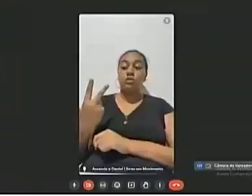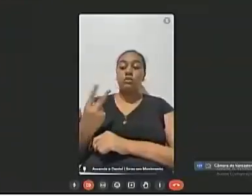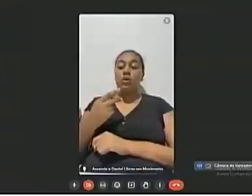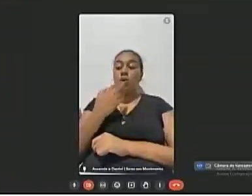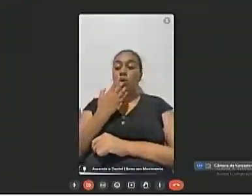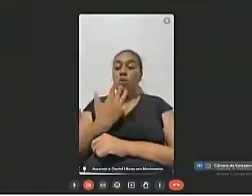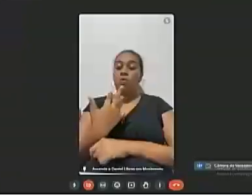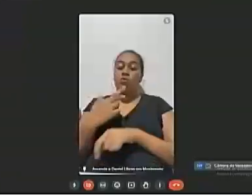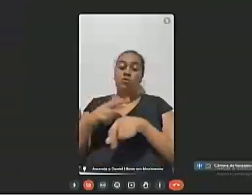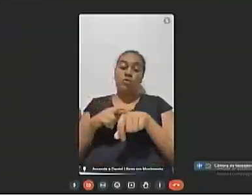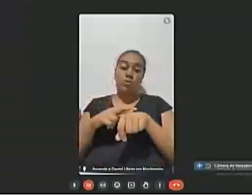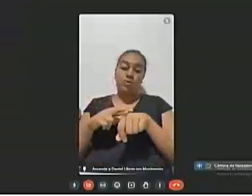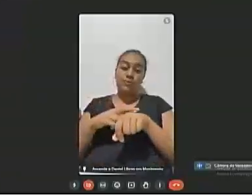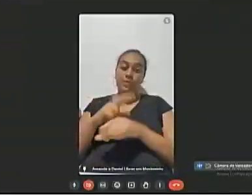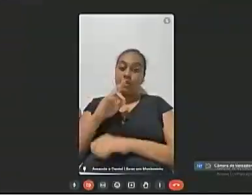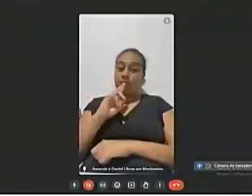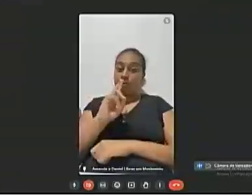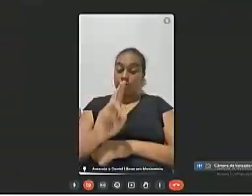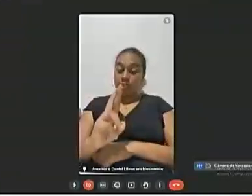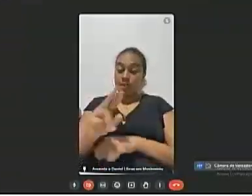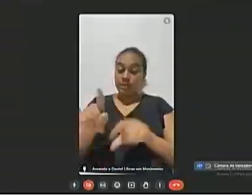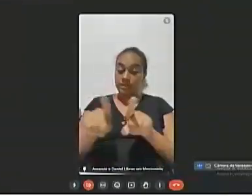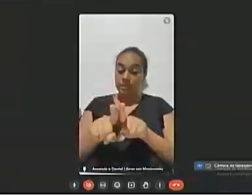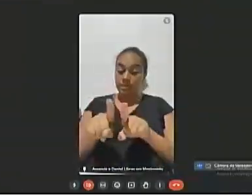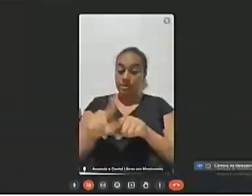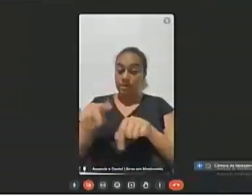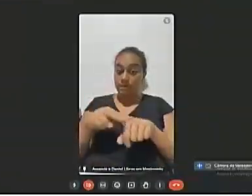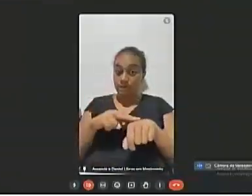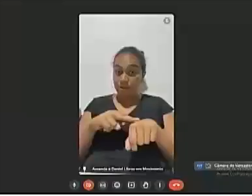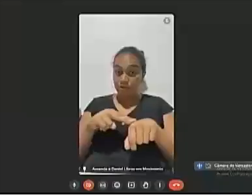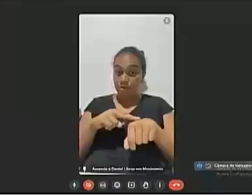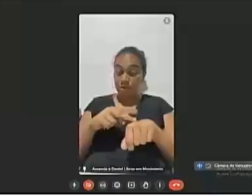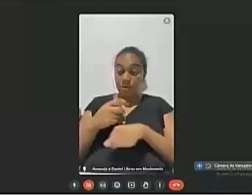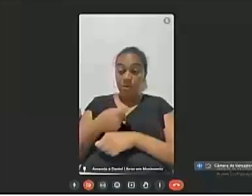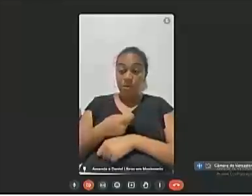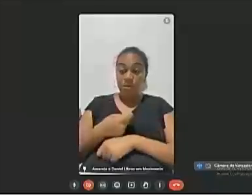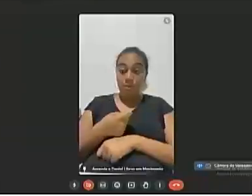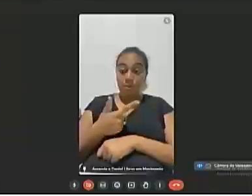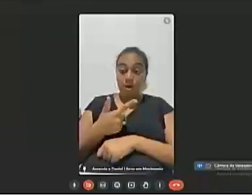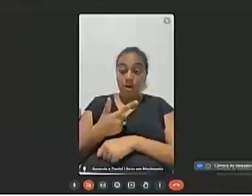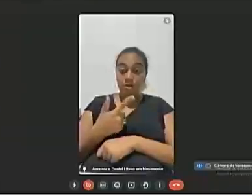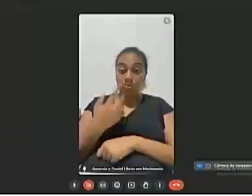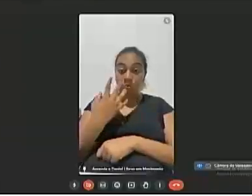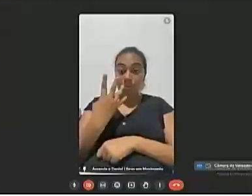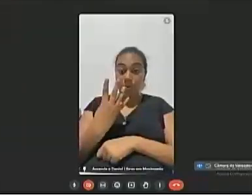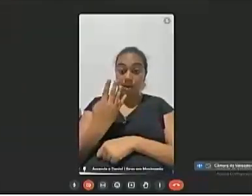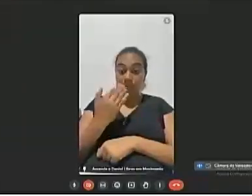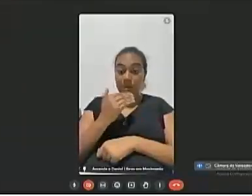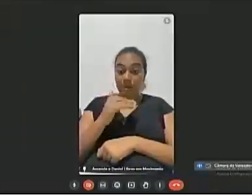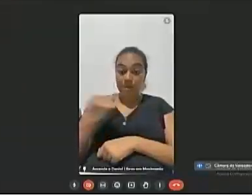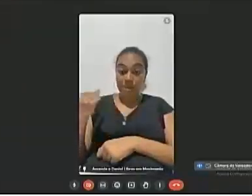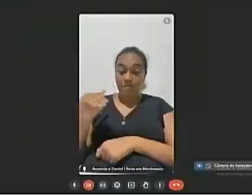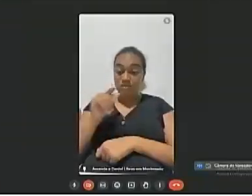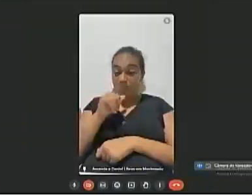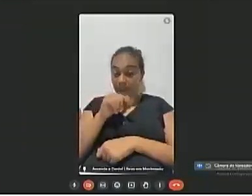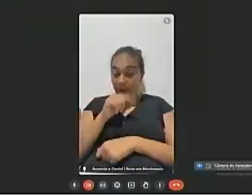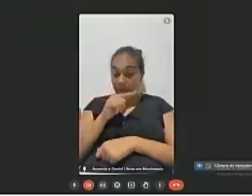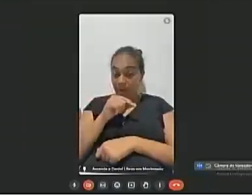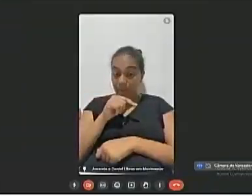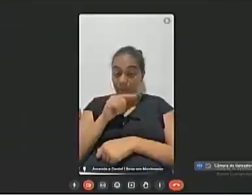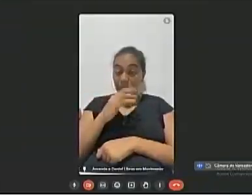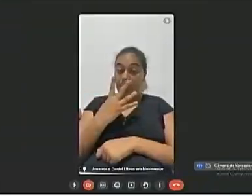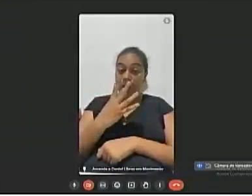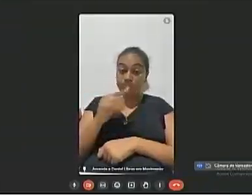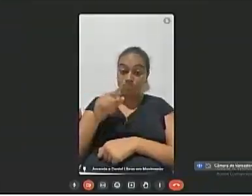embaixo. O resultado do volume verde é quase 4,5 quilômetros cúbicos de água, ou 4,5